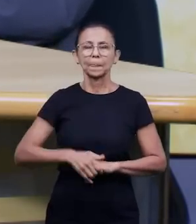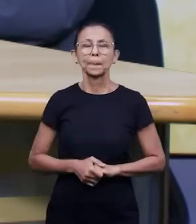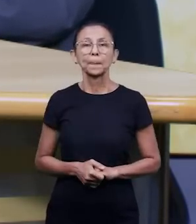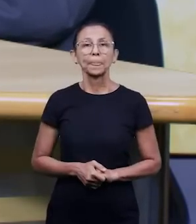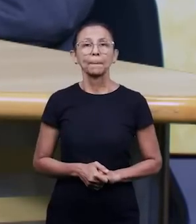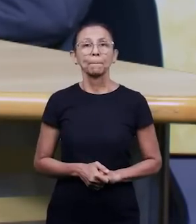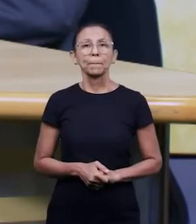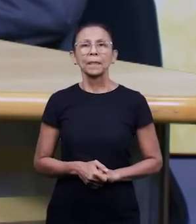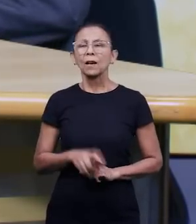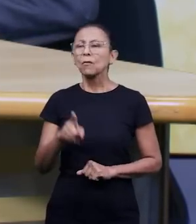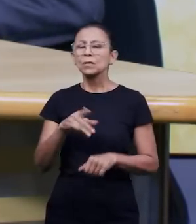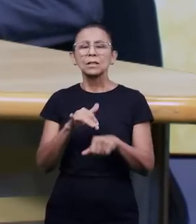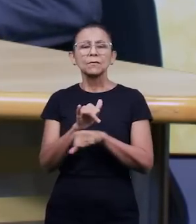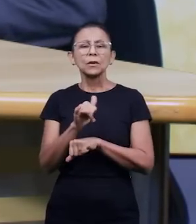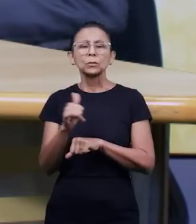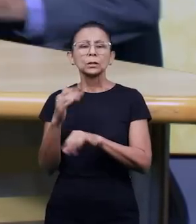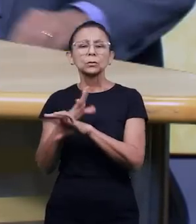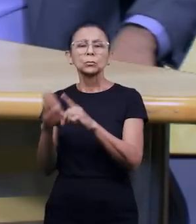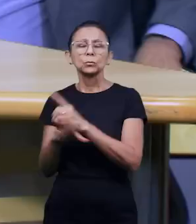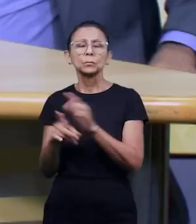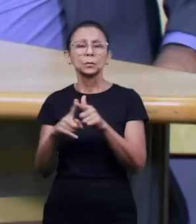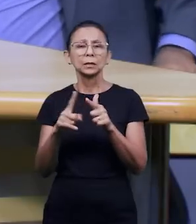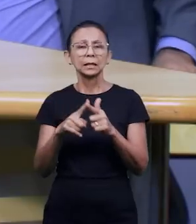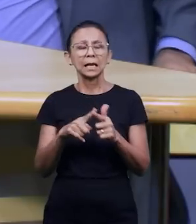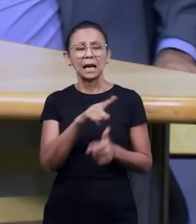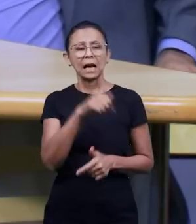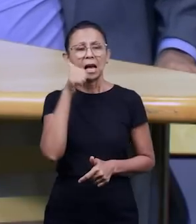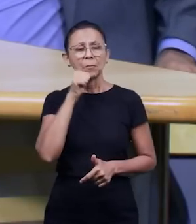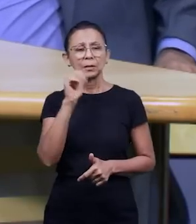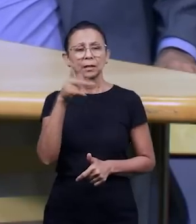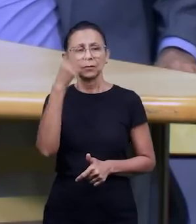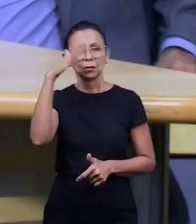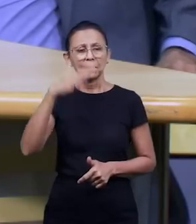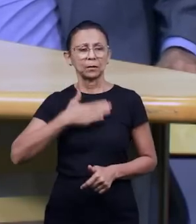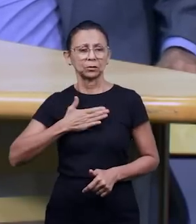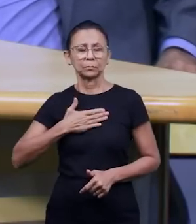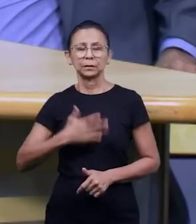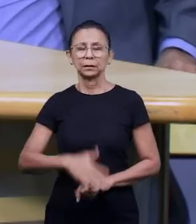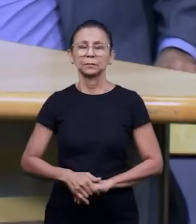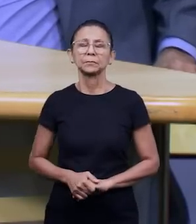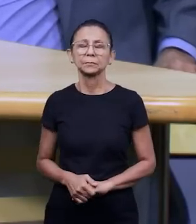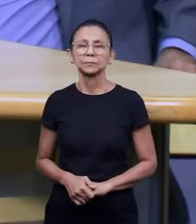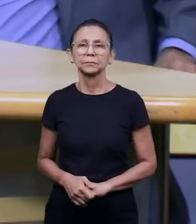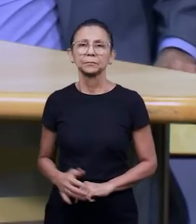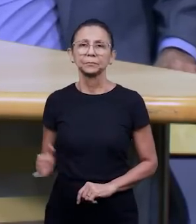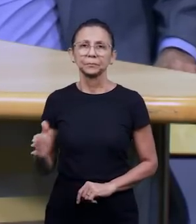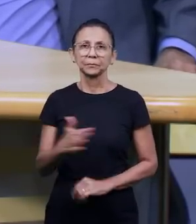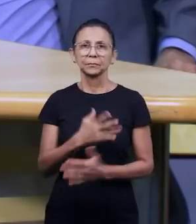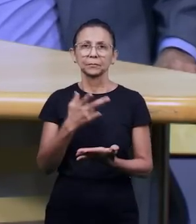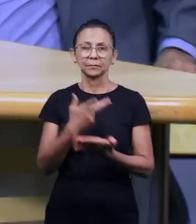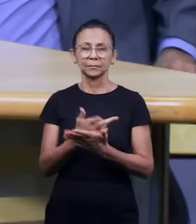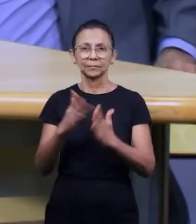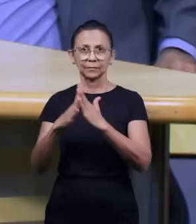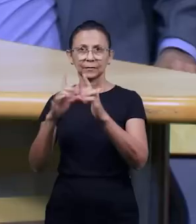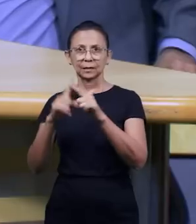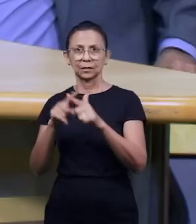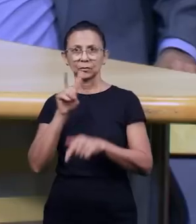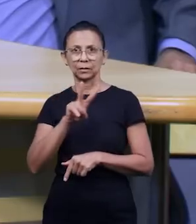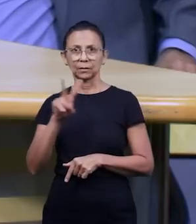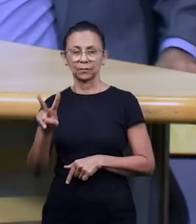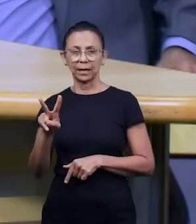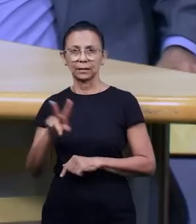joga para outro. A culpa é de fulano, a culpa é de Beltrano, a culpa não... Por que você não assiste mais o culto? Não, eu não gosto da EBD,